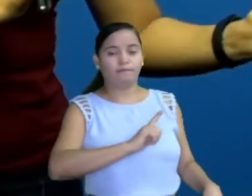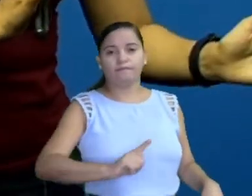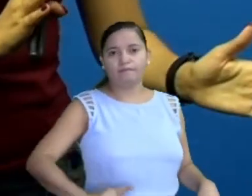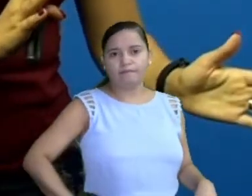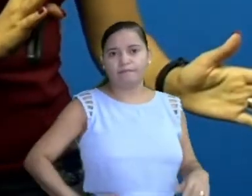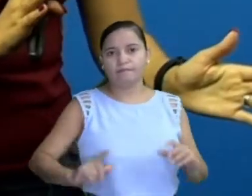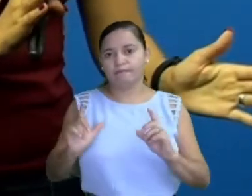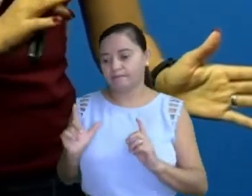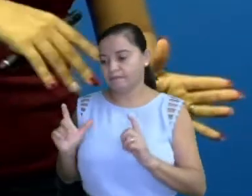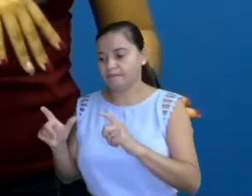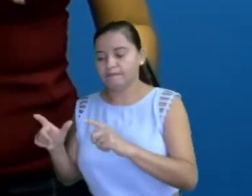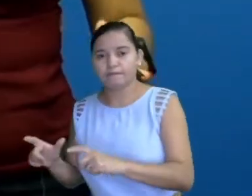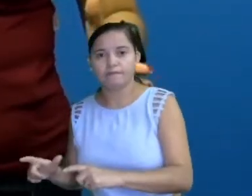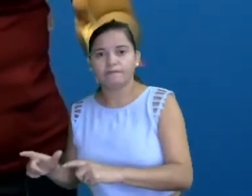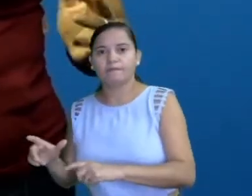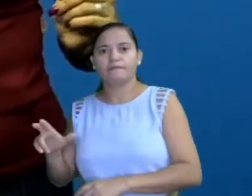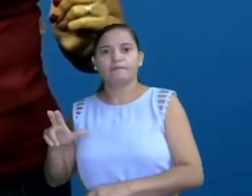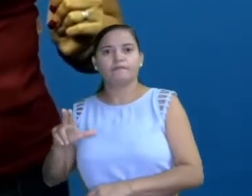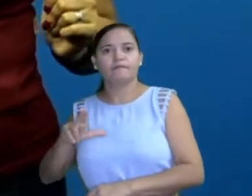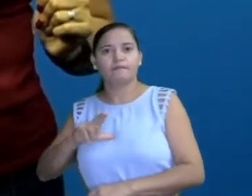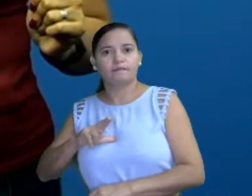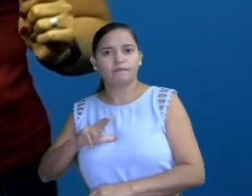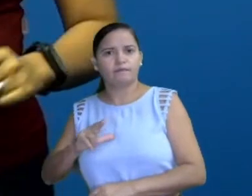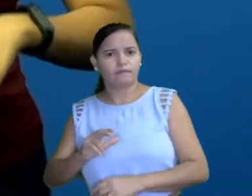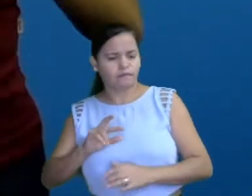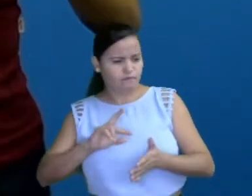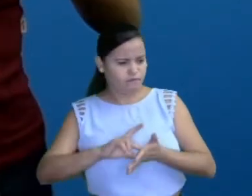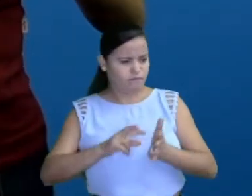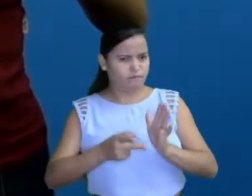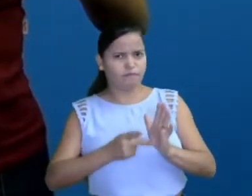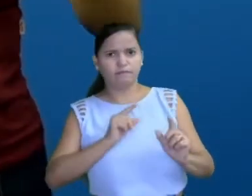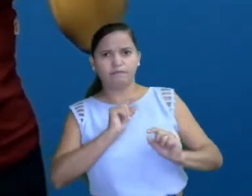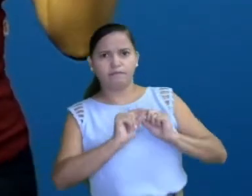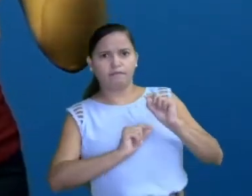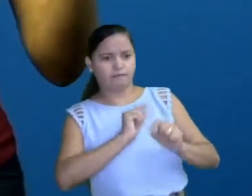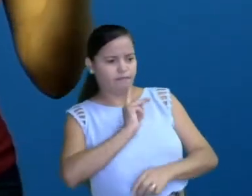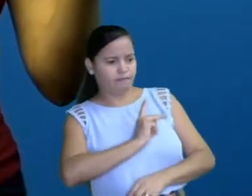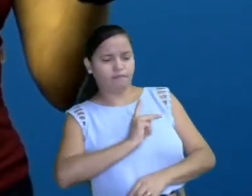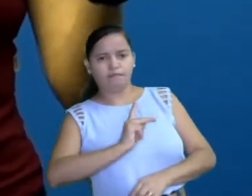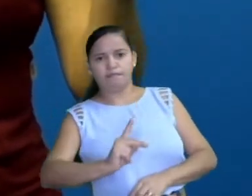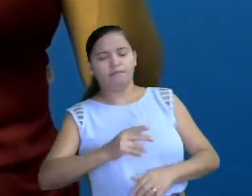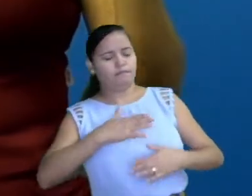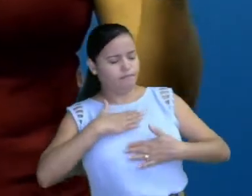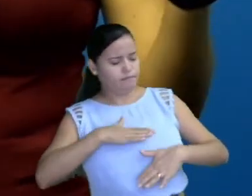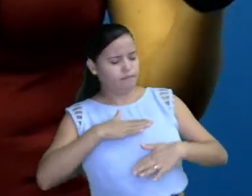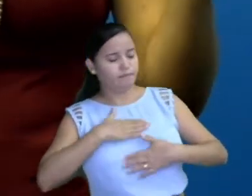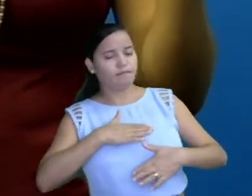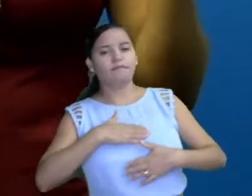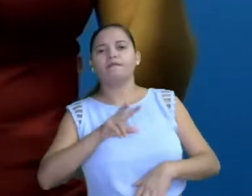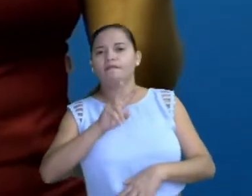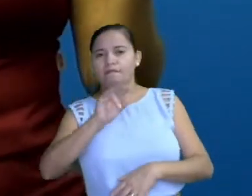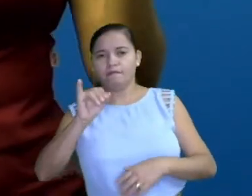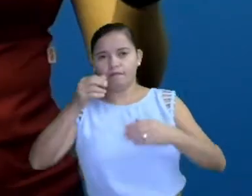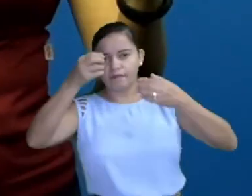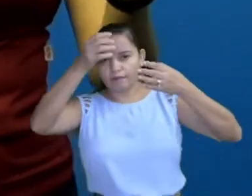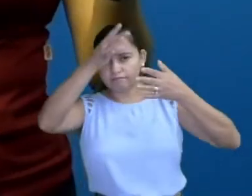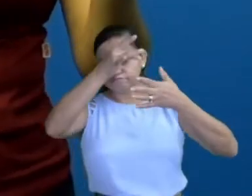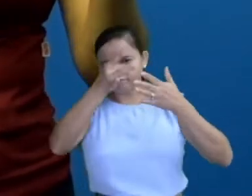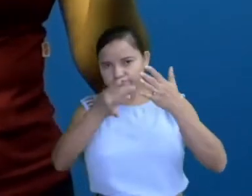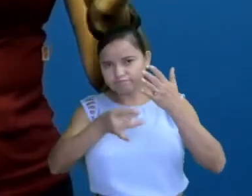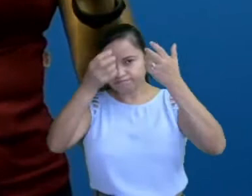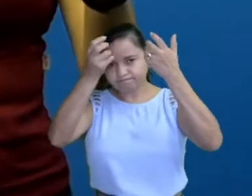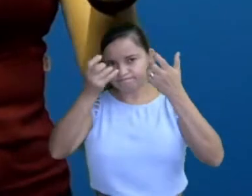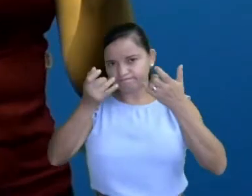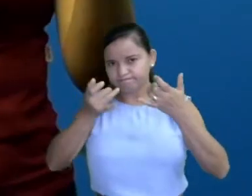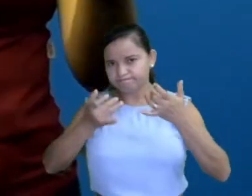espaços privados. Que danada é isso, professora? Calma, vamos com calma que a gente vai reconhecer esses espaços. E você